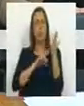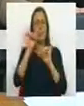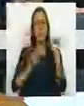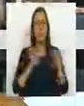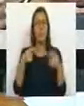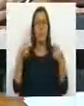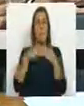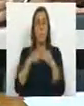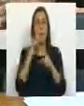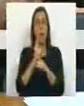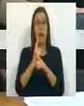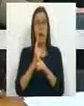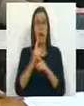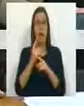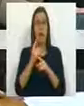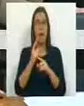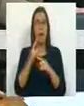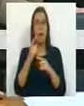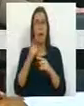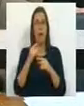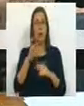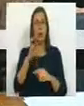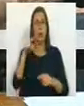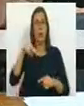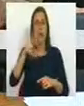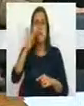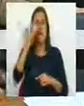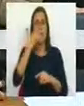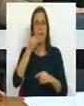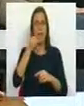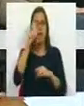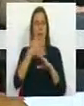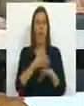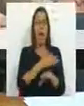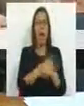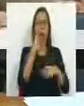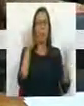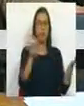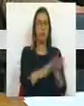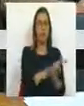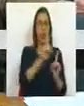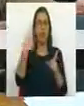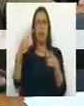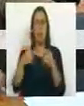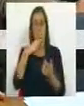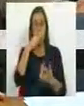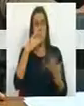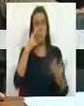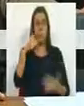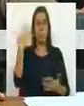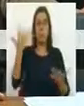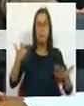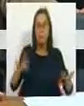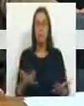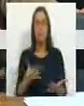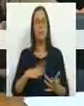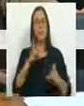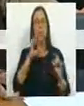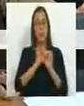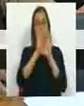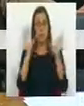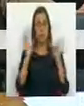curiosamente batia certo precisamente com aquilo que estava no JN 15 dias ou 20 dias antes. Essa é uma curiosidade que nós queremos que